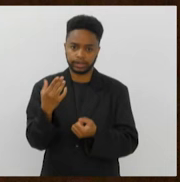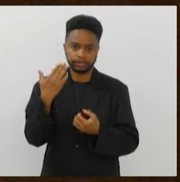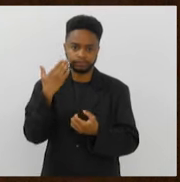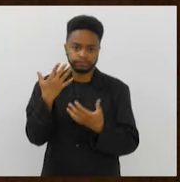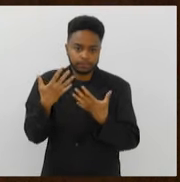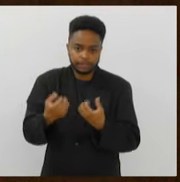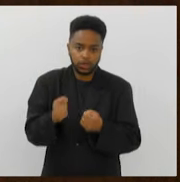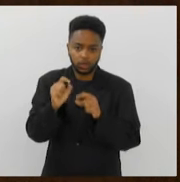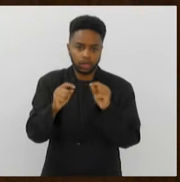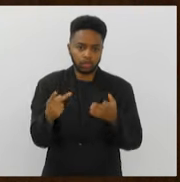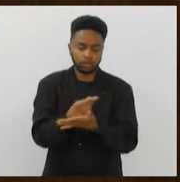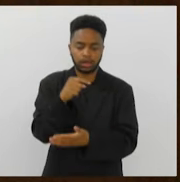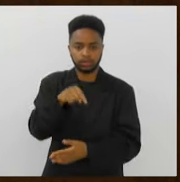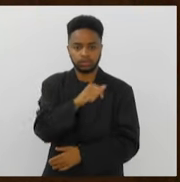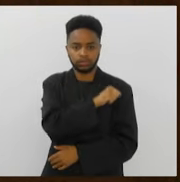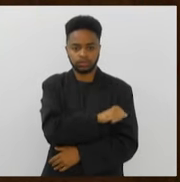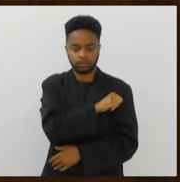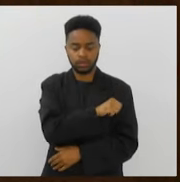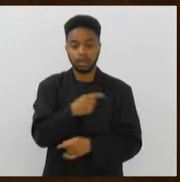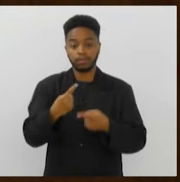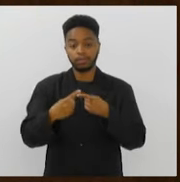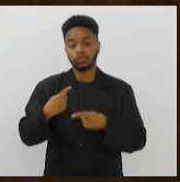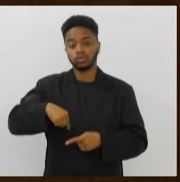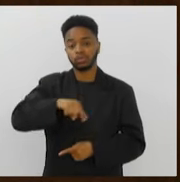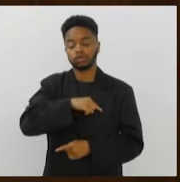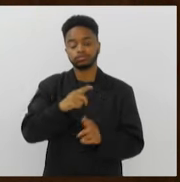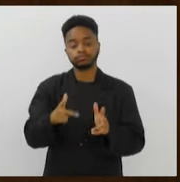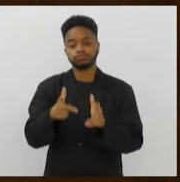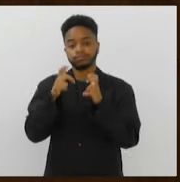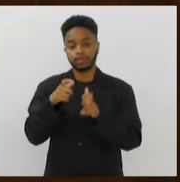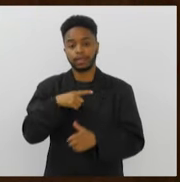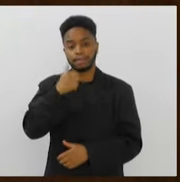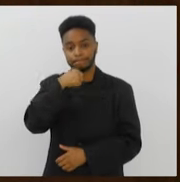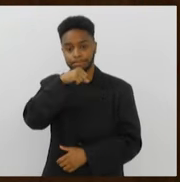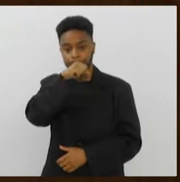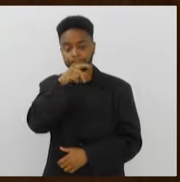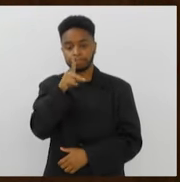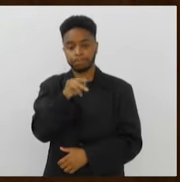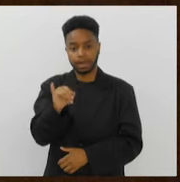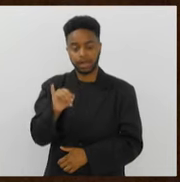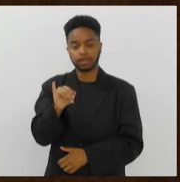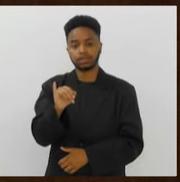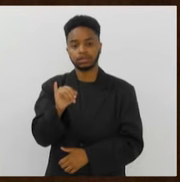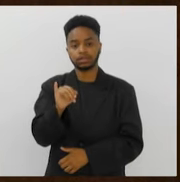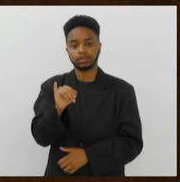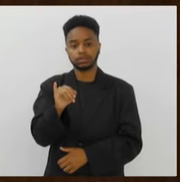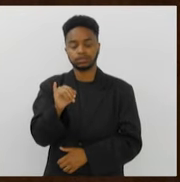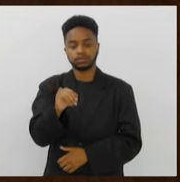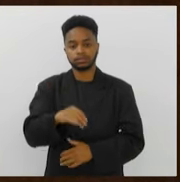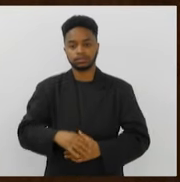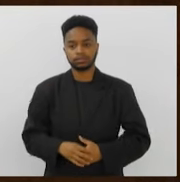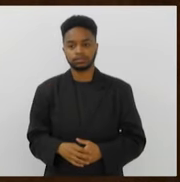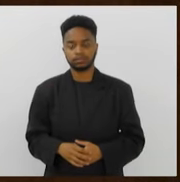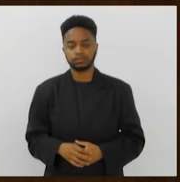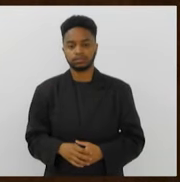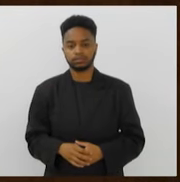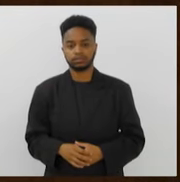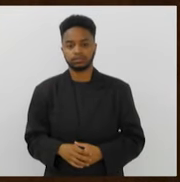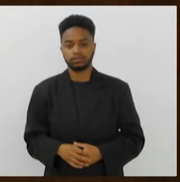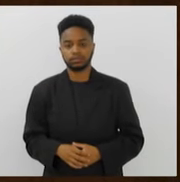acontecendo no Rio de Janeiro. Aí nós vemos, né, as mães, os pais, presidente Fred